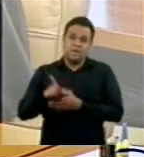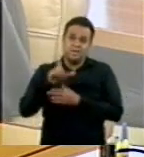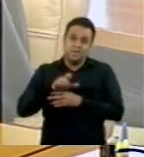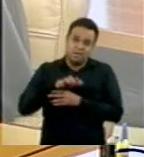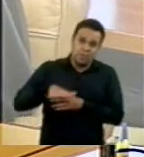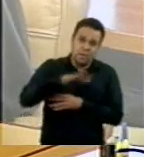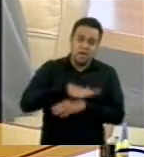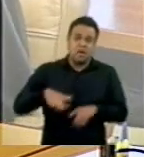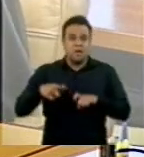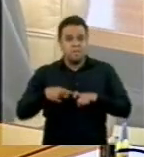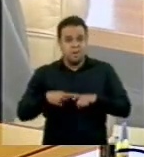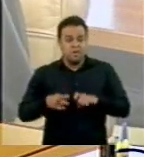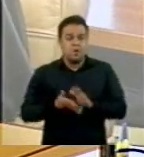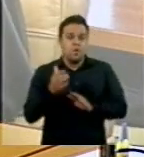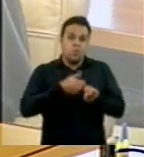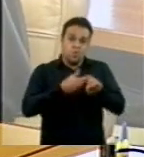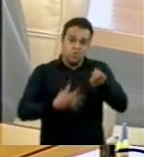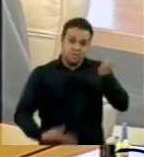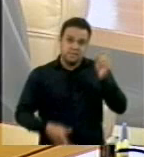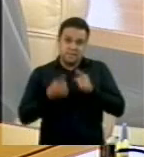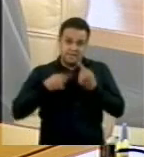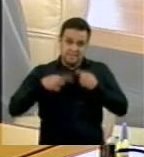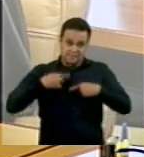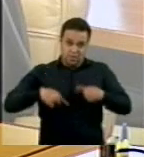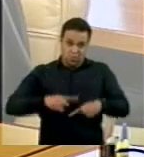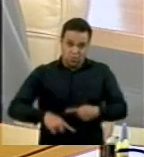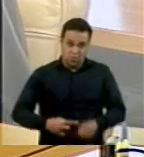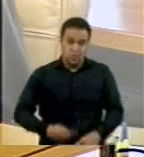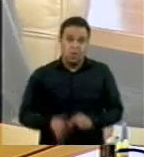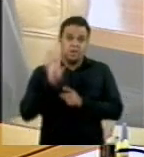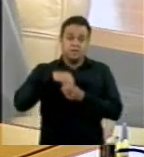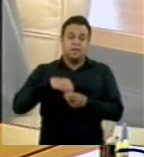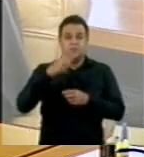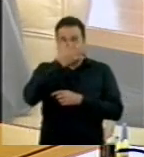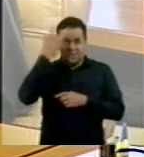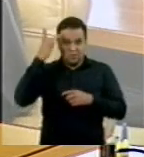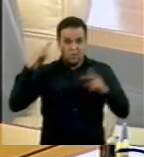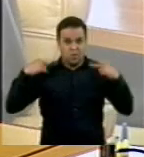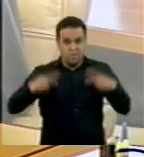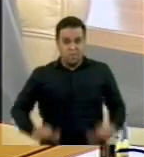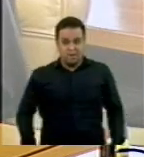médica. O sangue que circula nas veias dos seres humanos